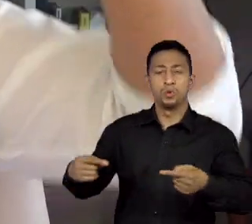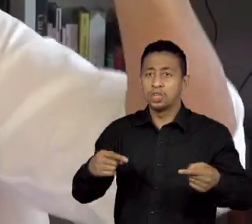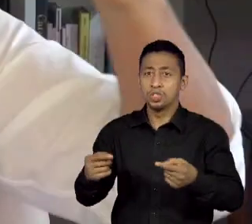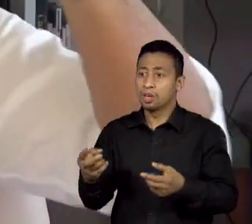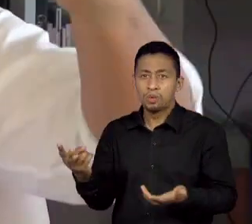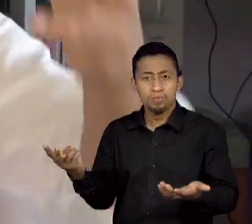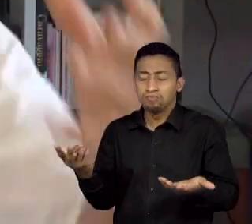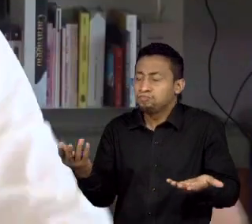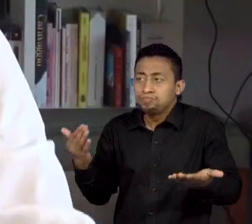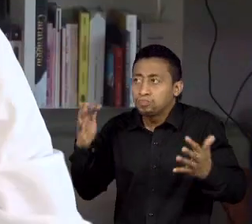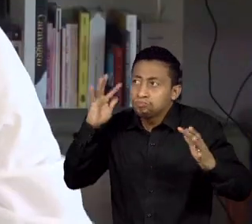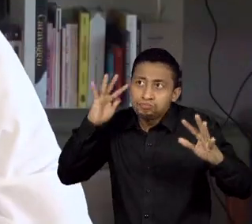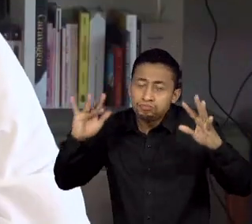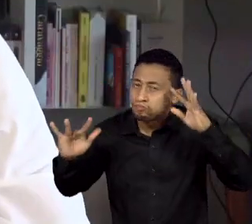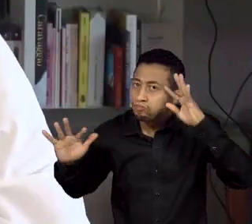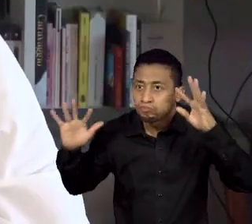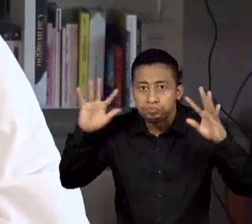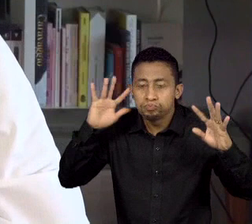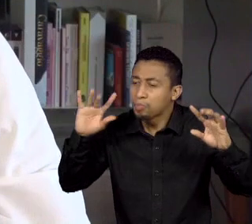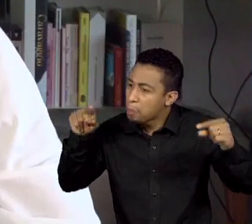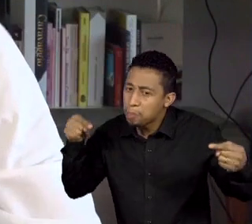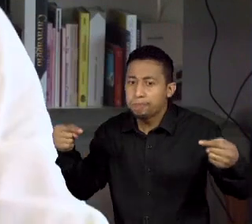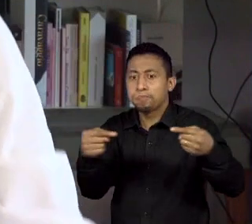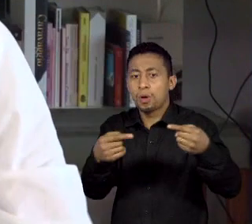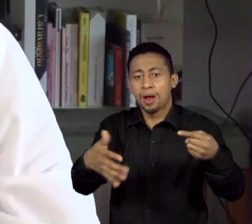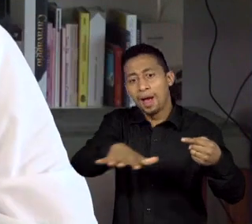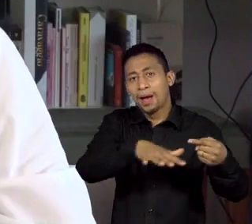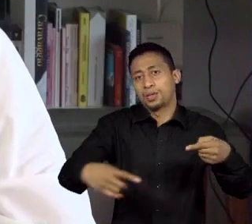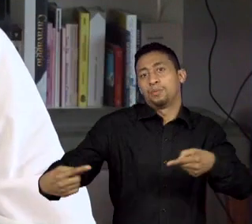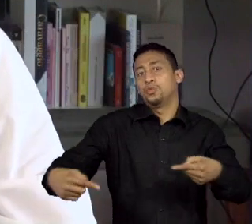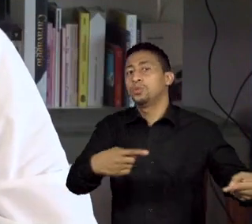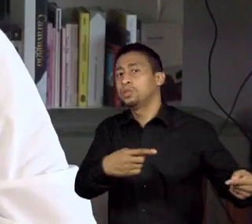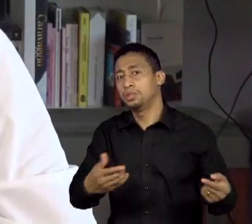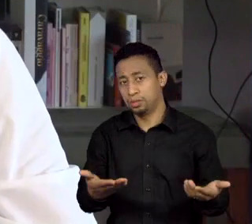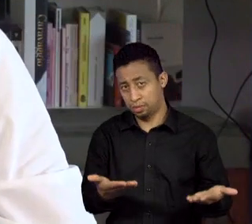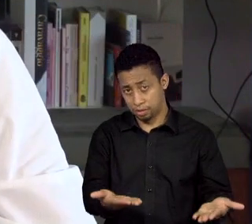imagens muito diferentes, embora tivessem muitos pensamentos diferentes. Então, a primeira coisa que